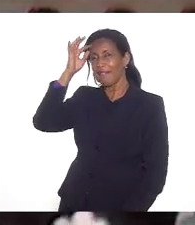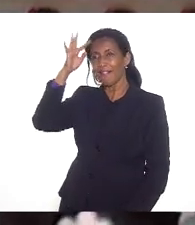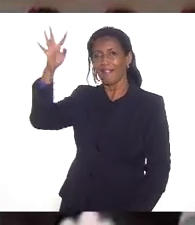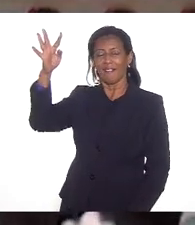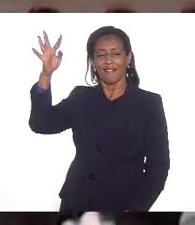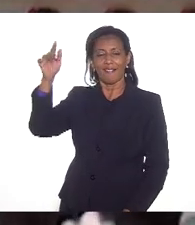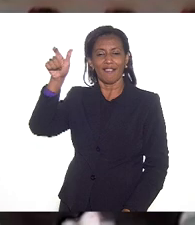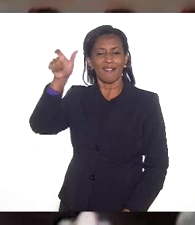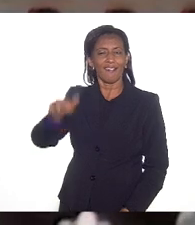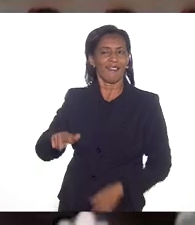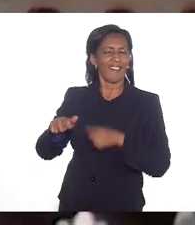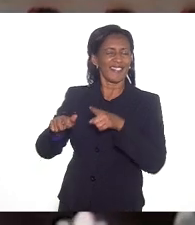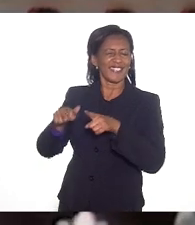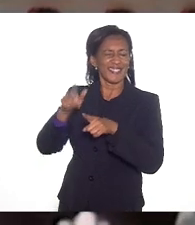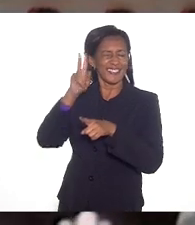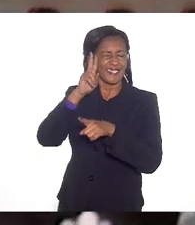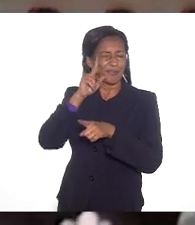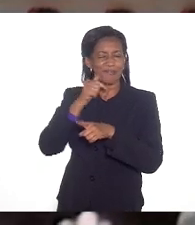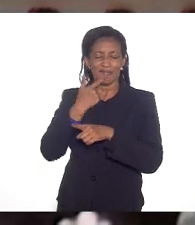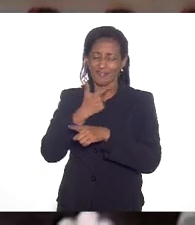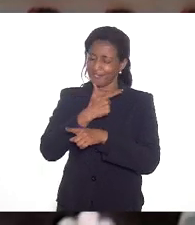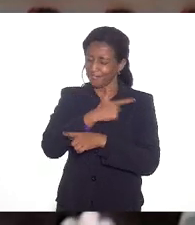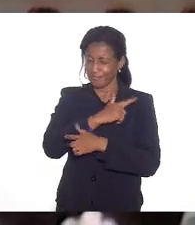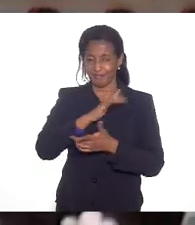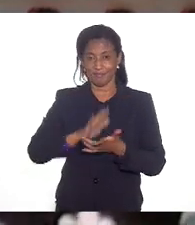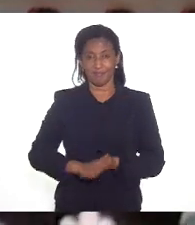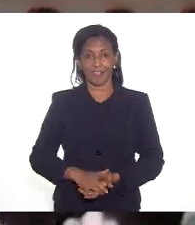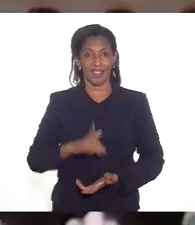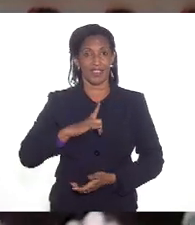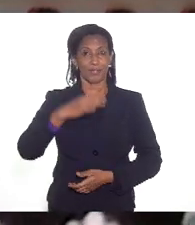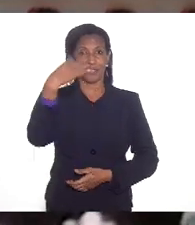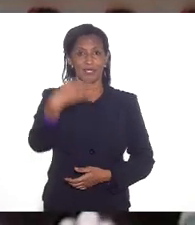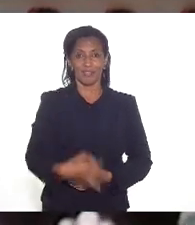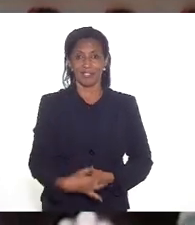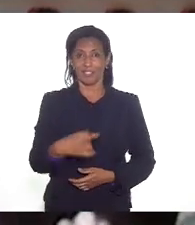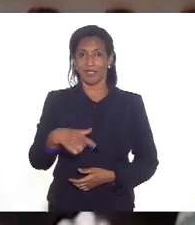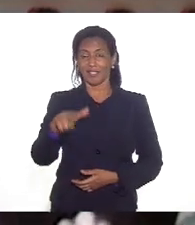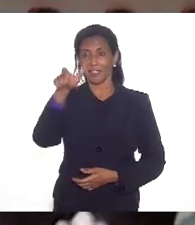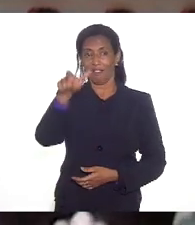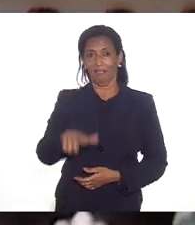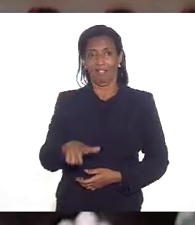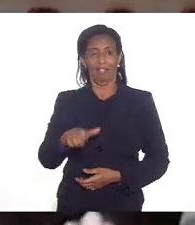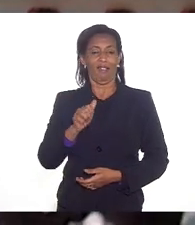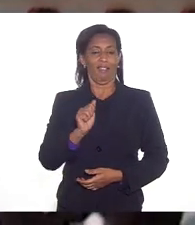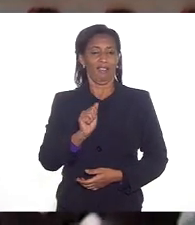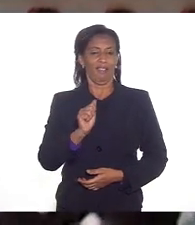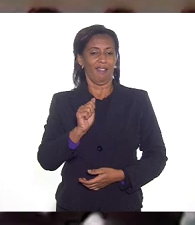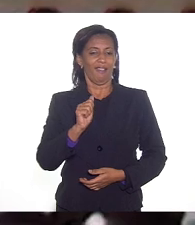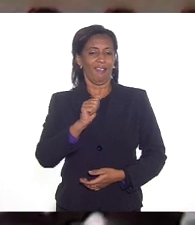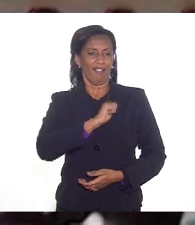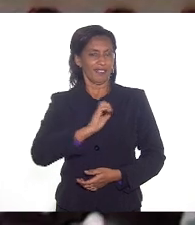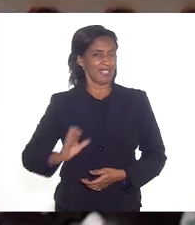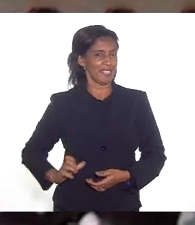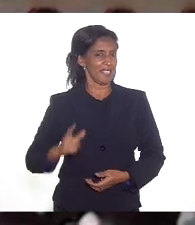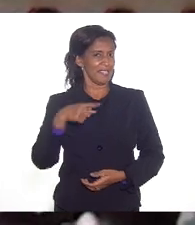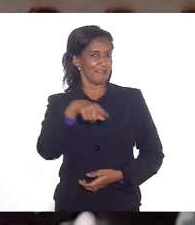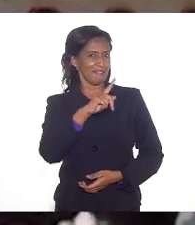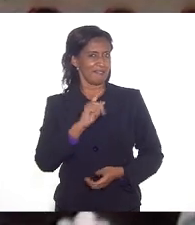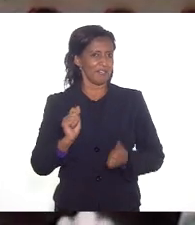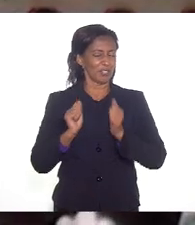é vossa excelência eu fico rindo tenho certeza que o deputado André Ceciliano me acompanharia